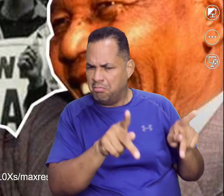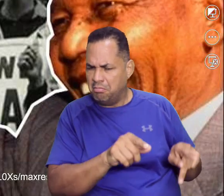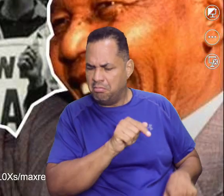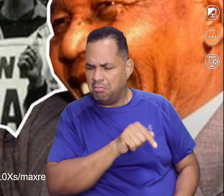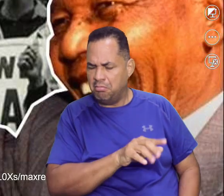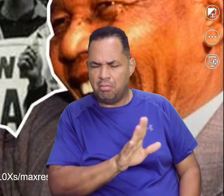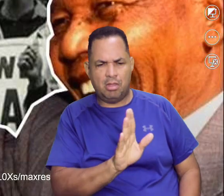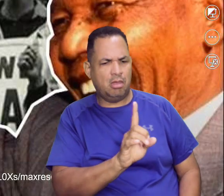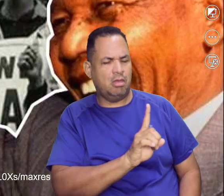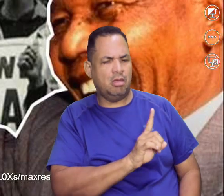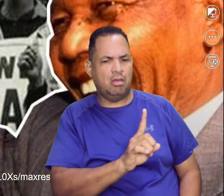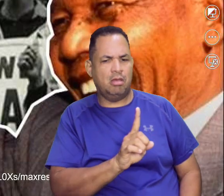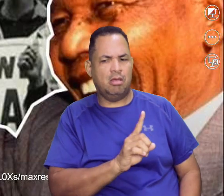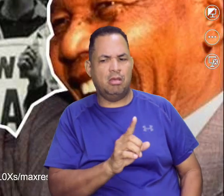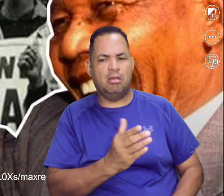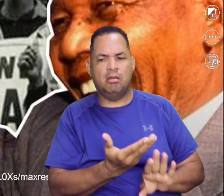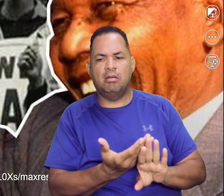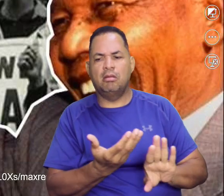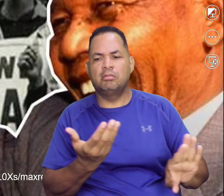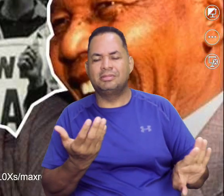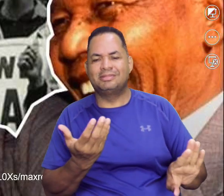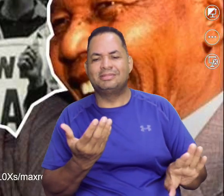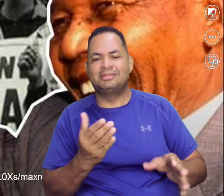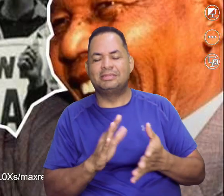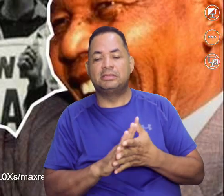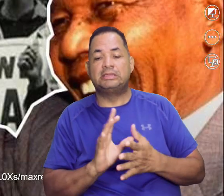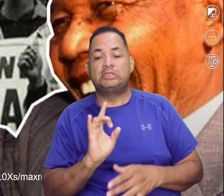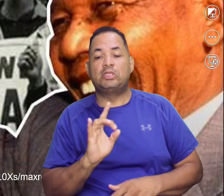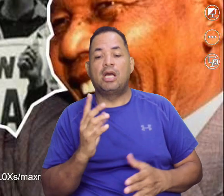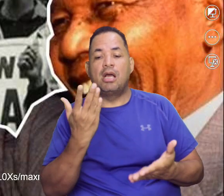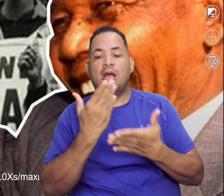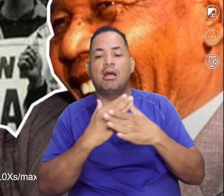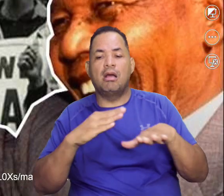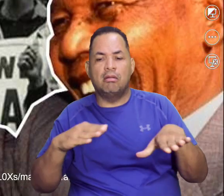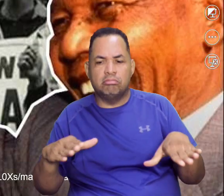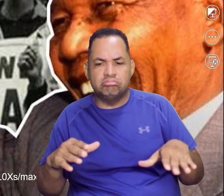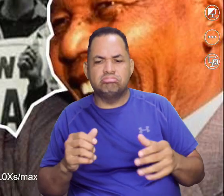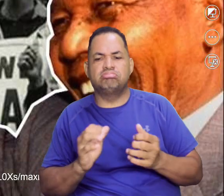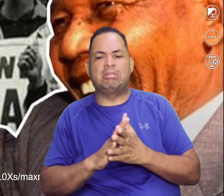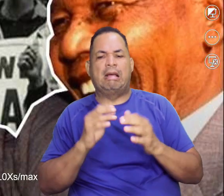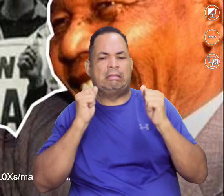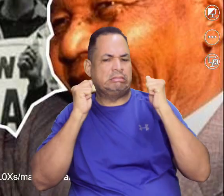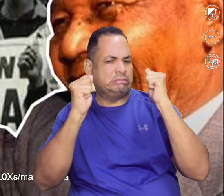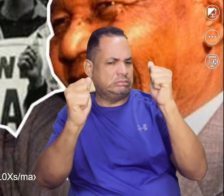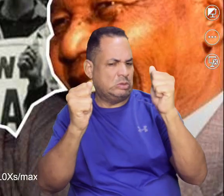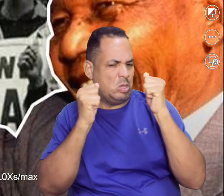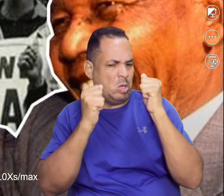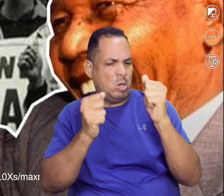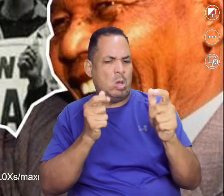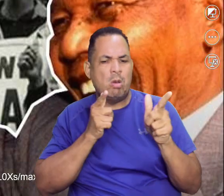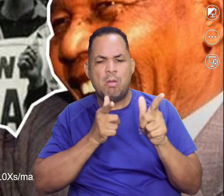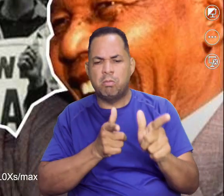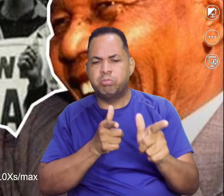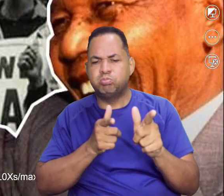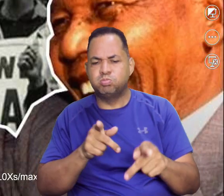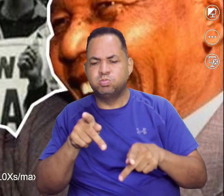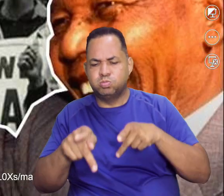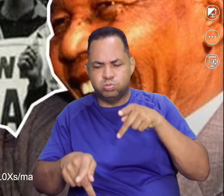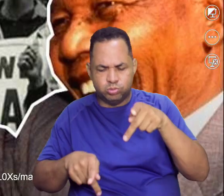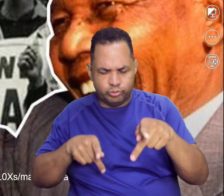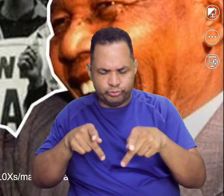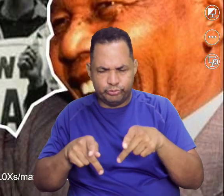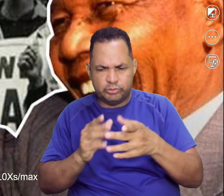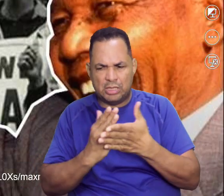fala que o apartheid ele só vai acabar mesmo com a luta armada, do povo se armar e ir para a